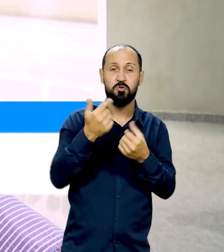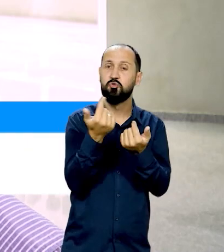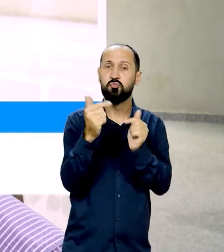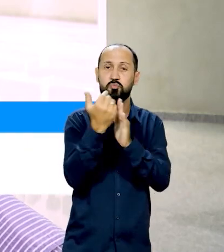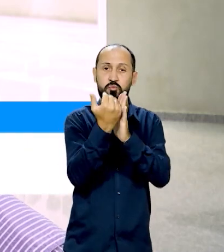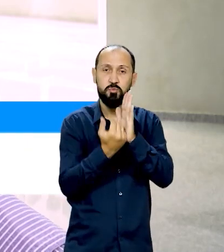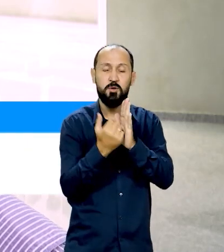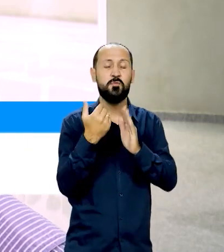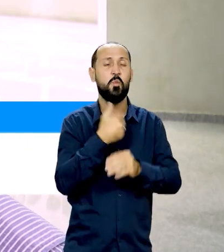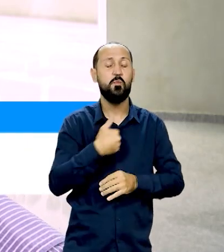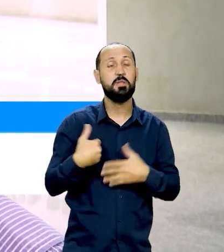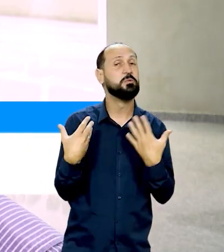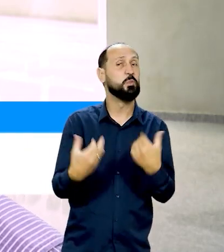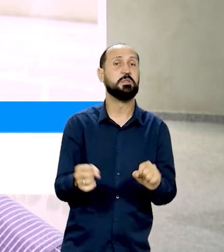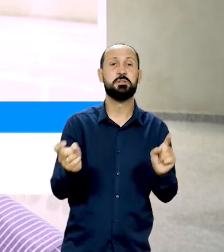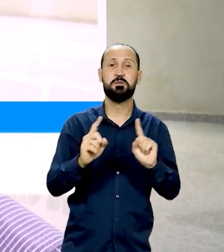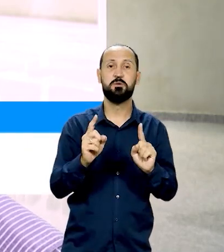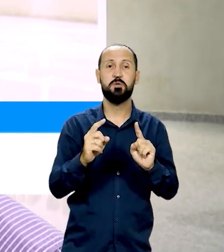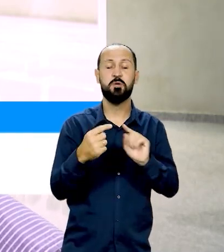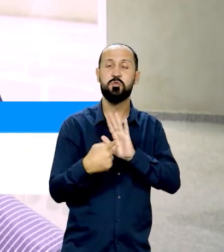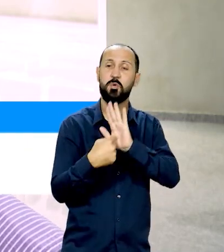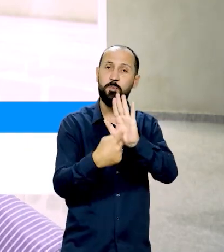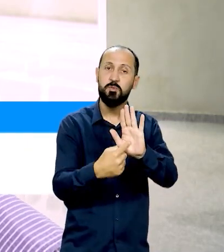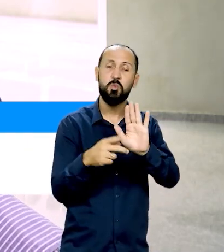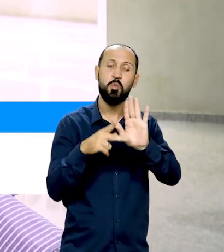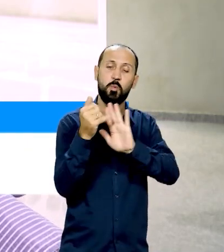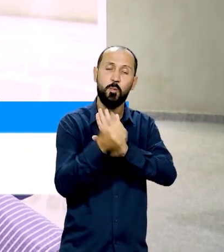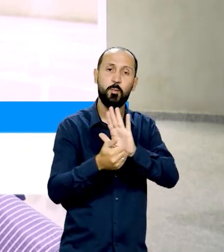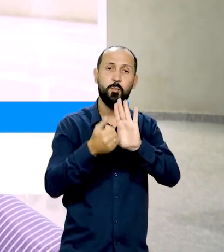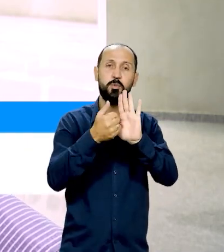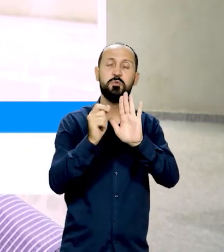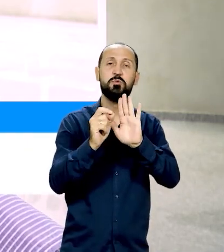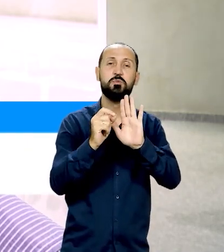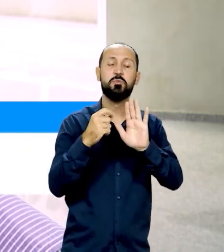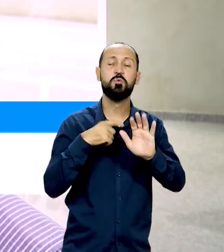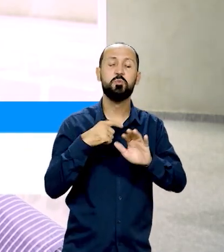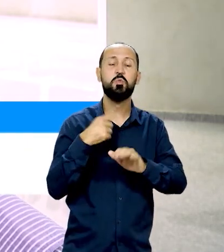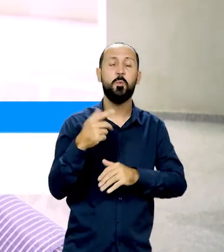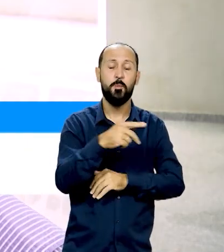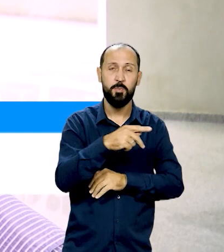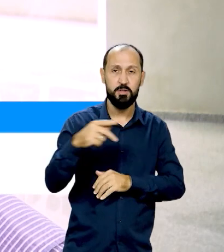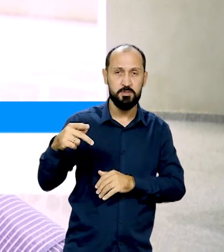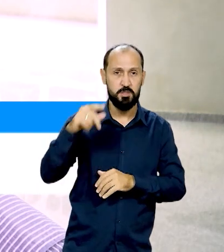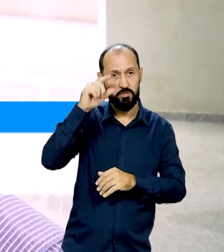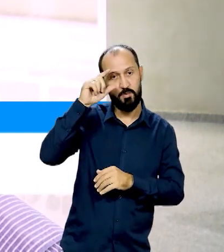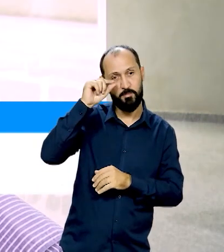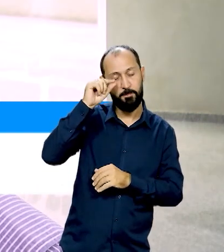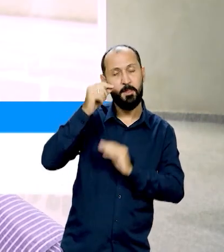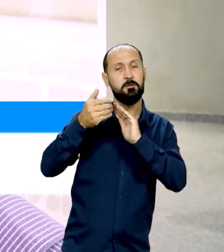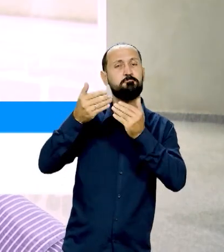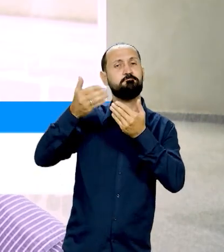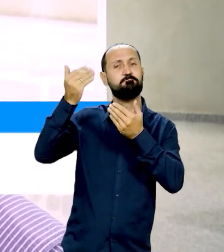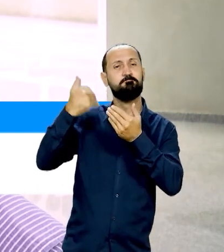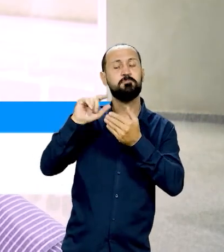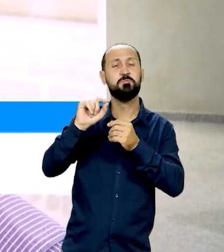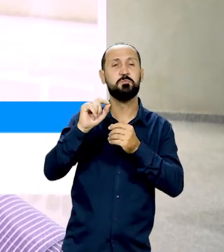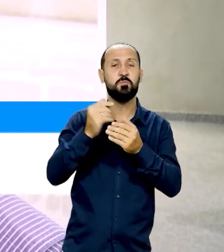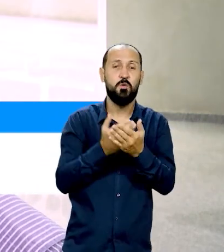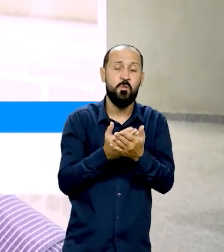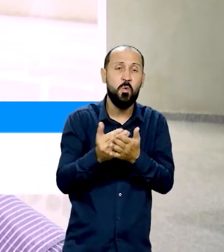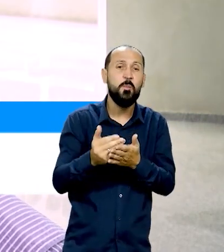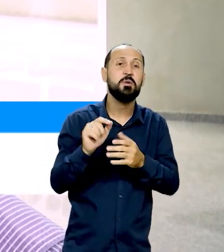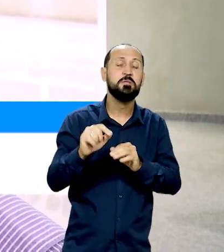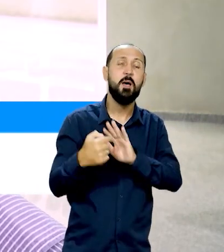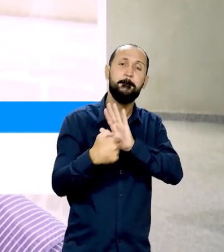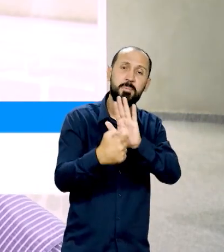a pedida pelo governo naquela época, nós apresentamos o projeto do presidente Gerson Claro, que estava